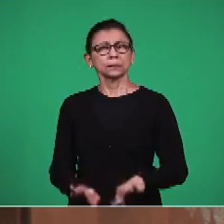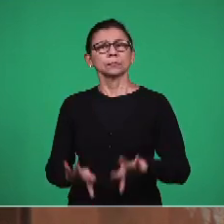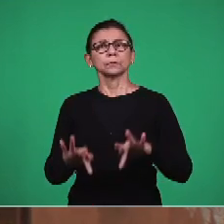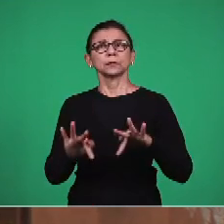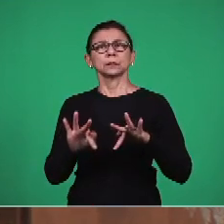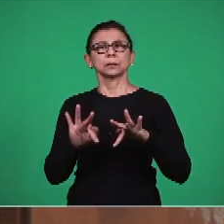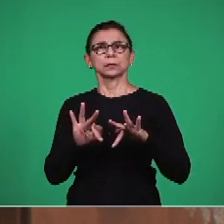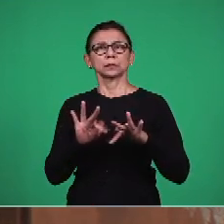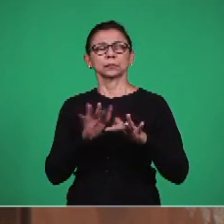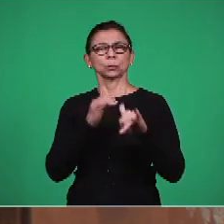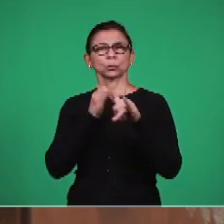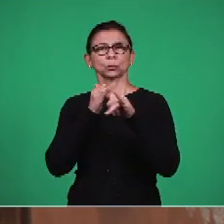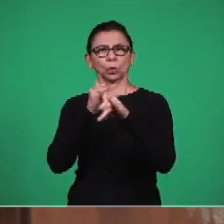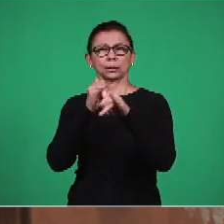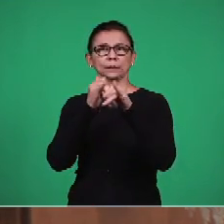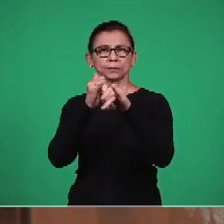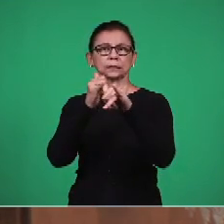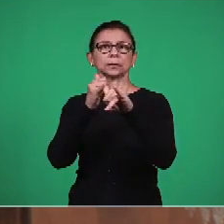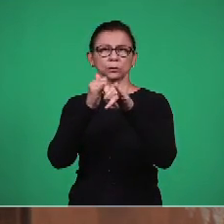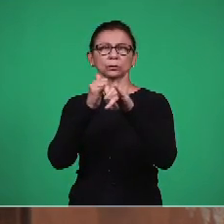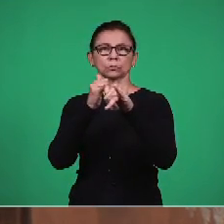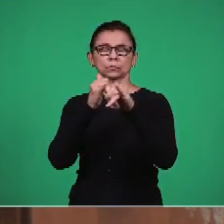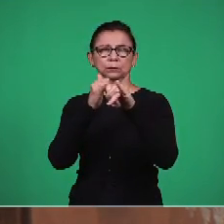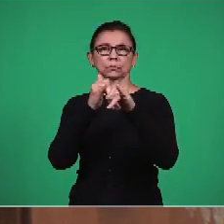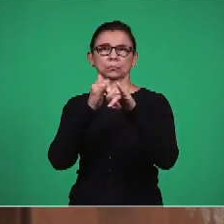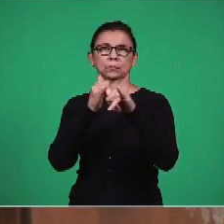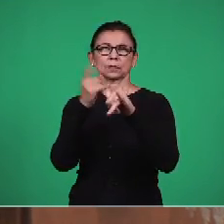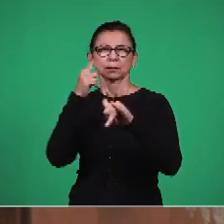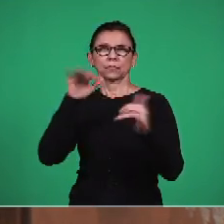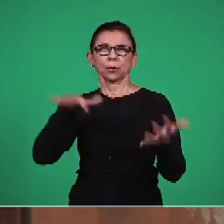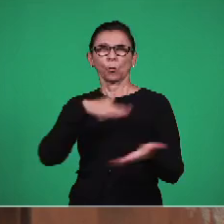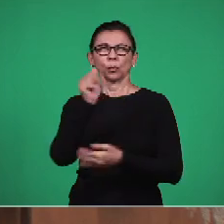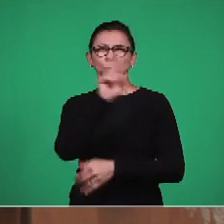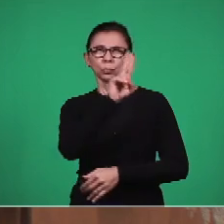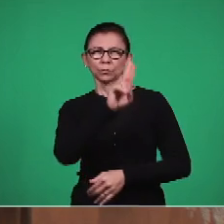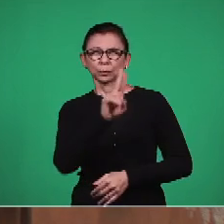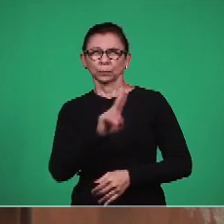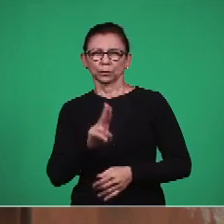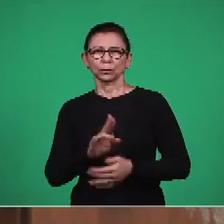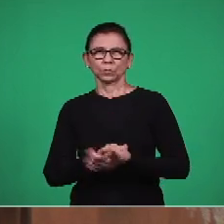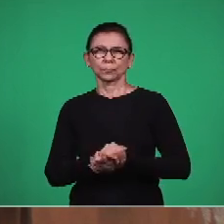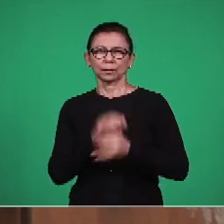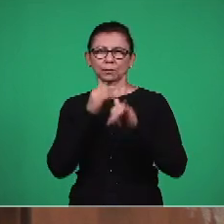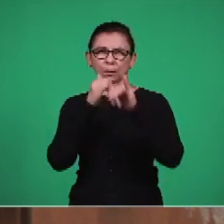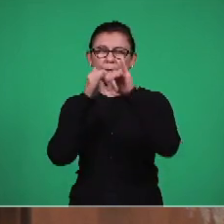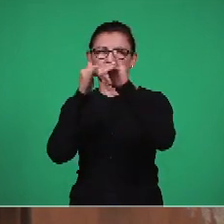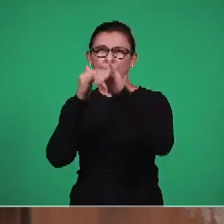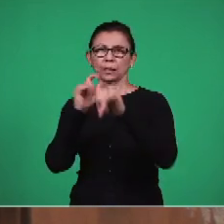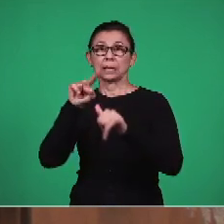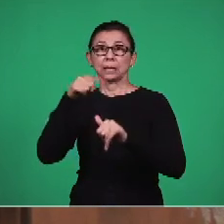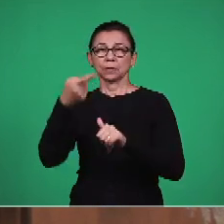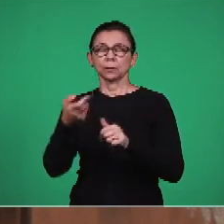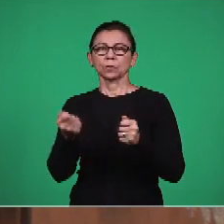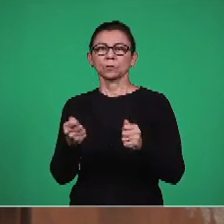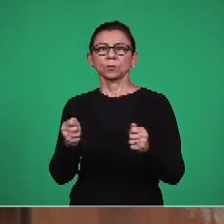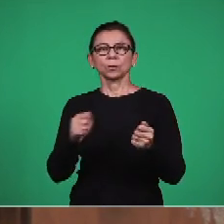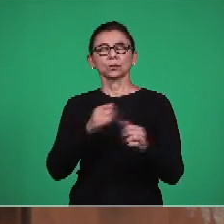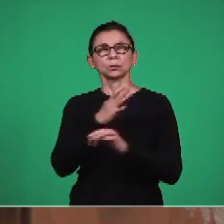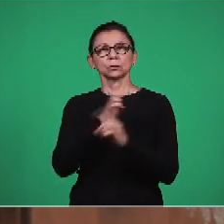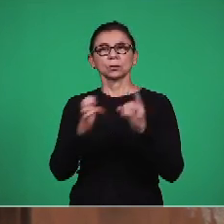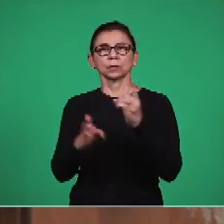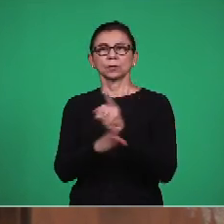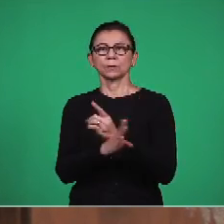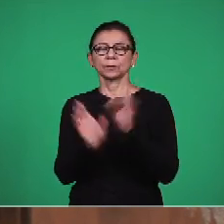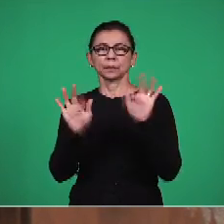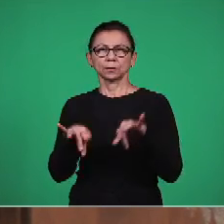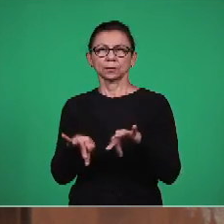o toquezinho que é dado aqui da nossa pequena trombeta. Então, ninguém se apresse em retirar,